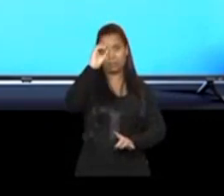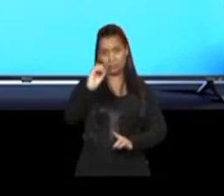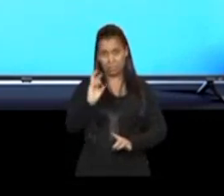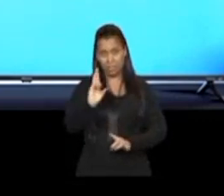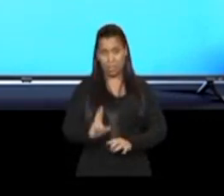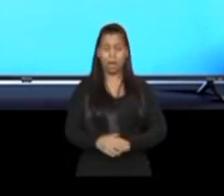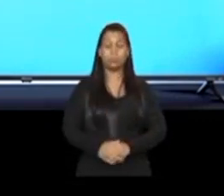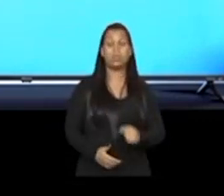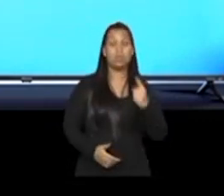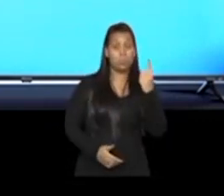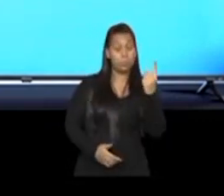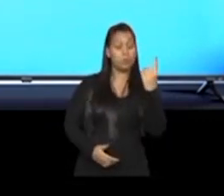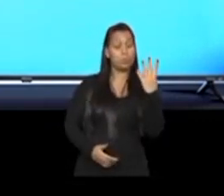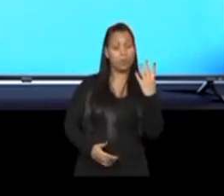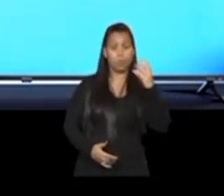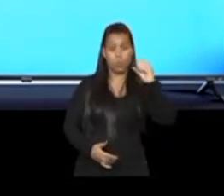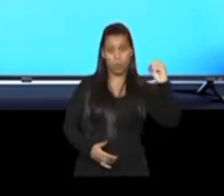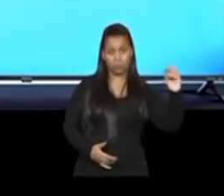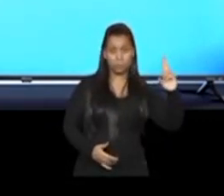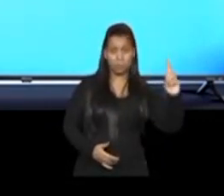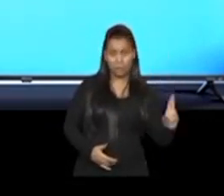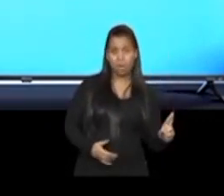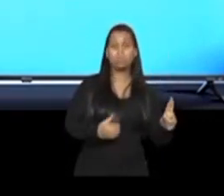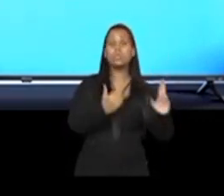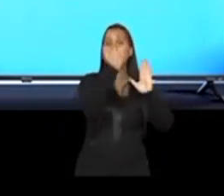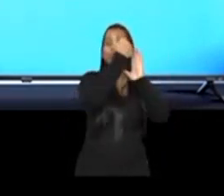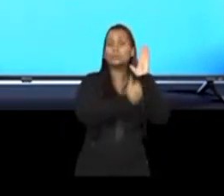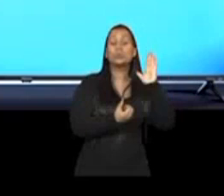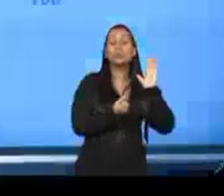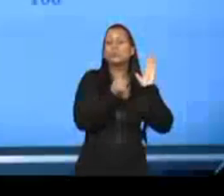Em R$ 1.400, a gente vai ter quantos descontos?